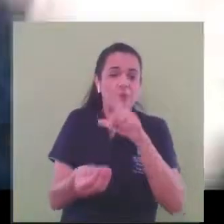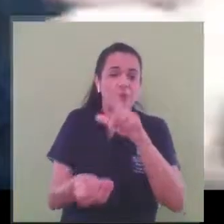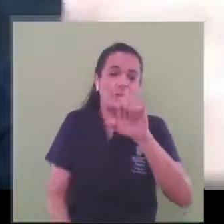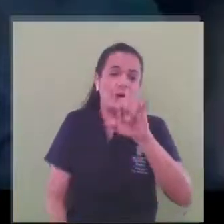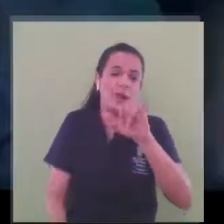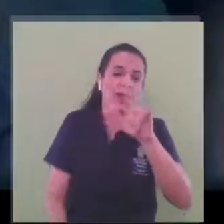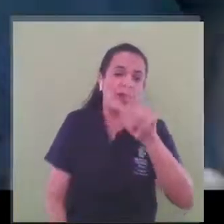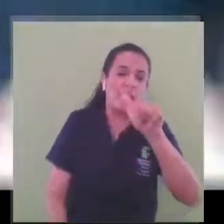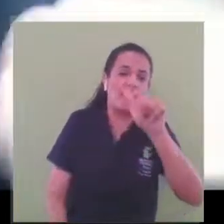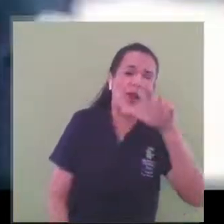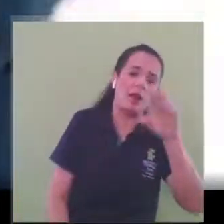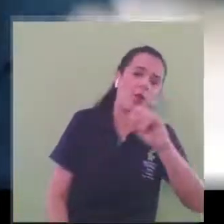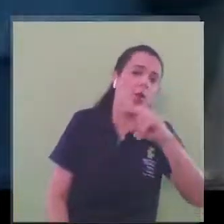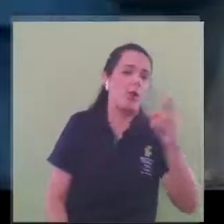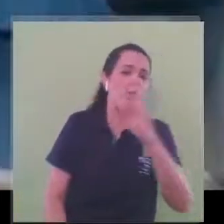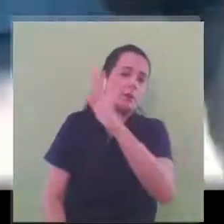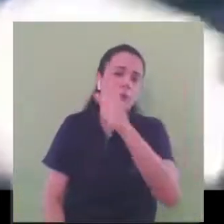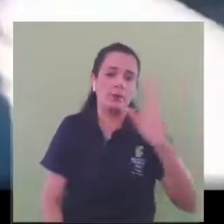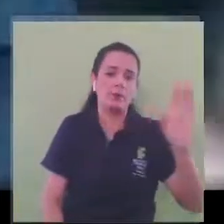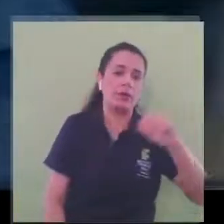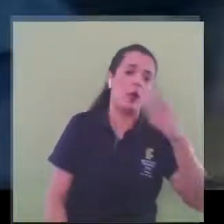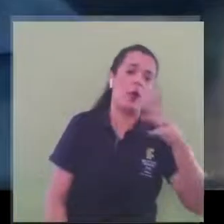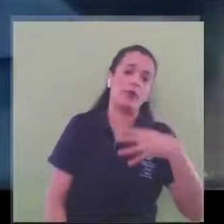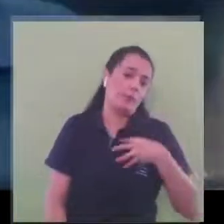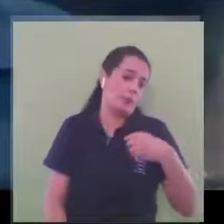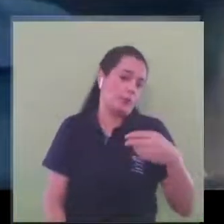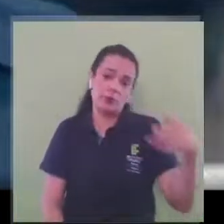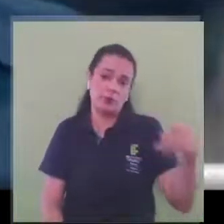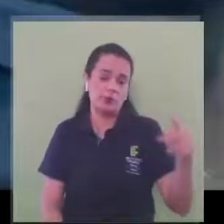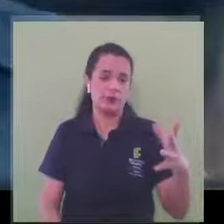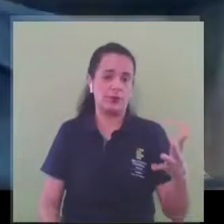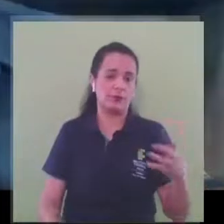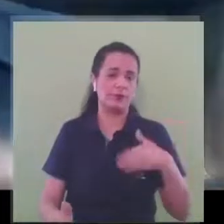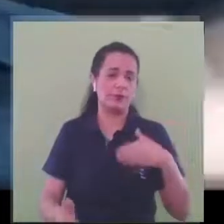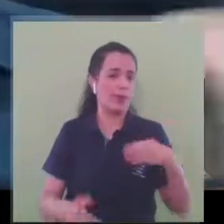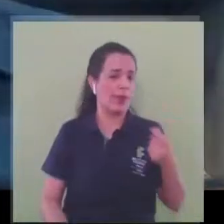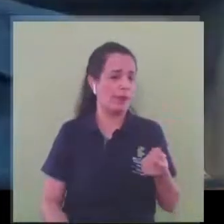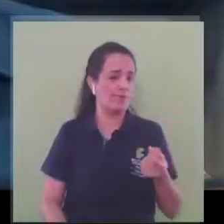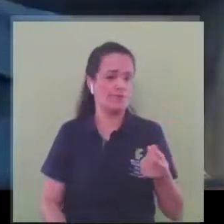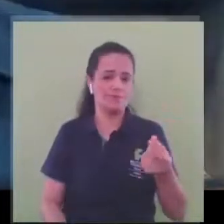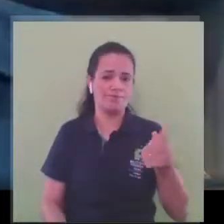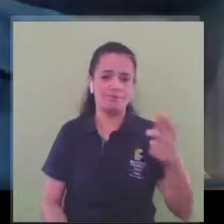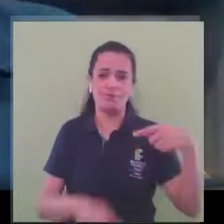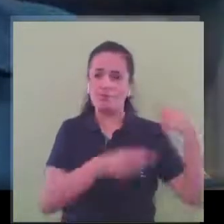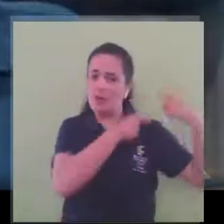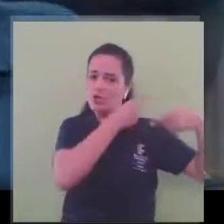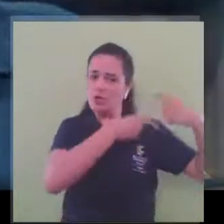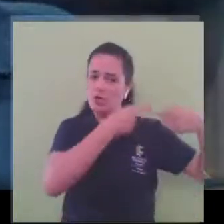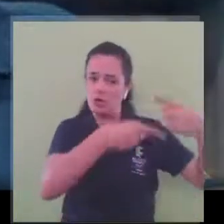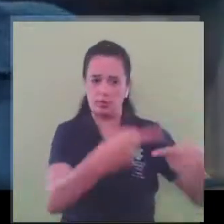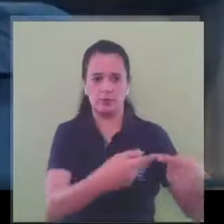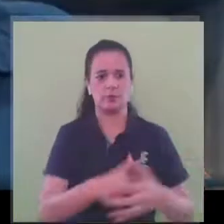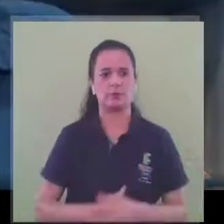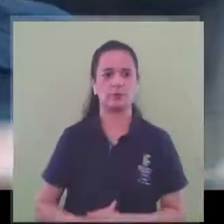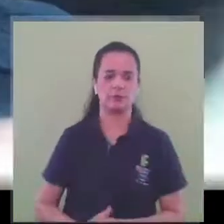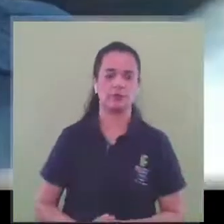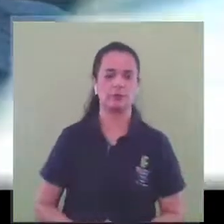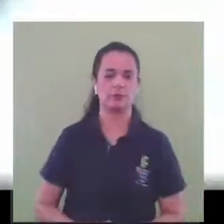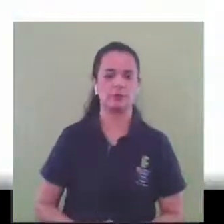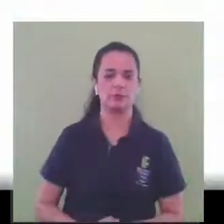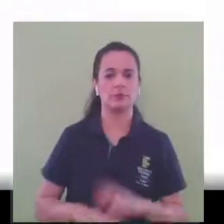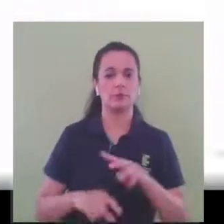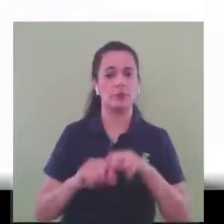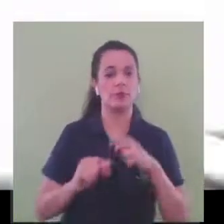você não anota no livro, você vai preservar a duração desse livro para várias gerações, né? Então, por exemplo, aqui, esse livro que eu